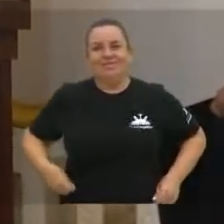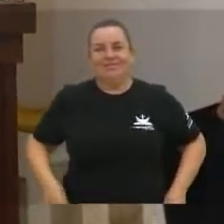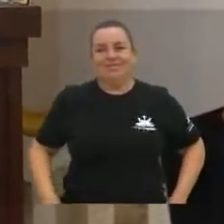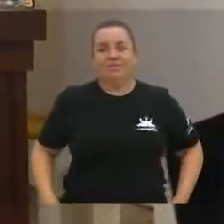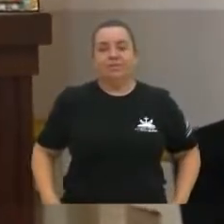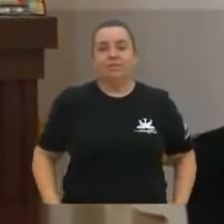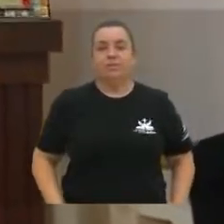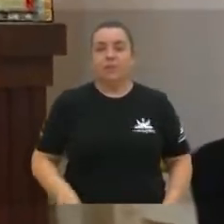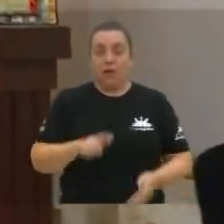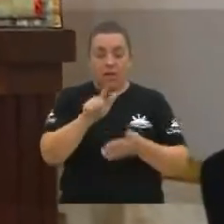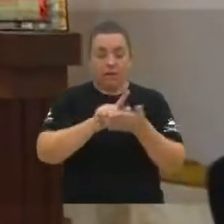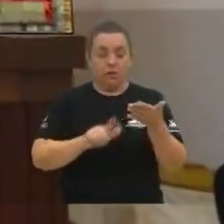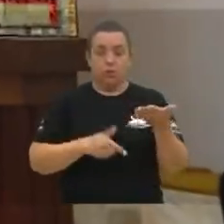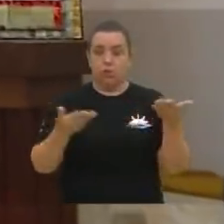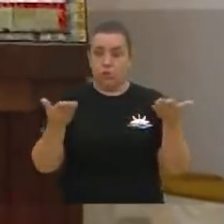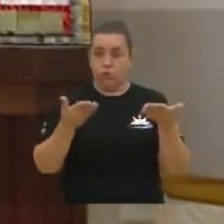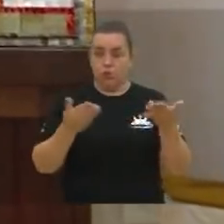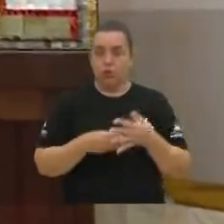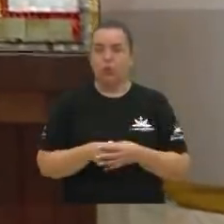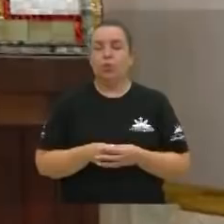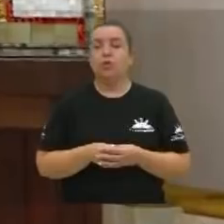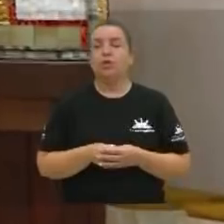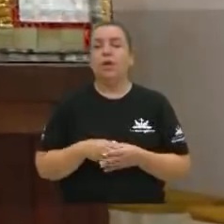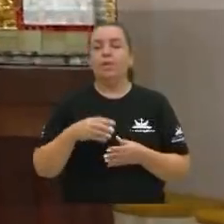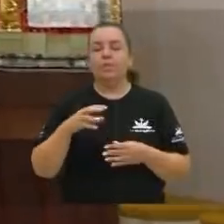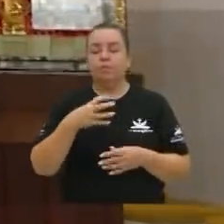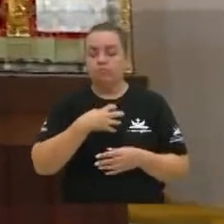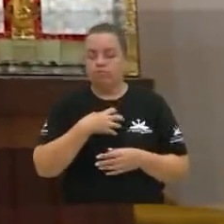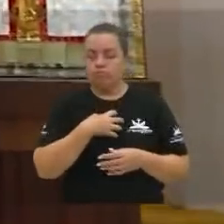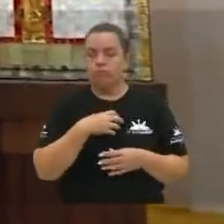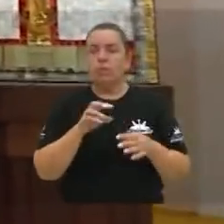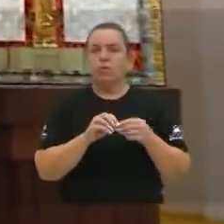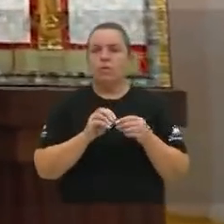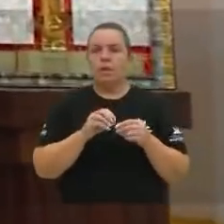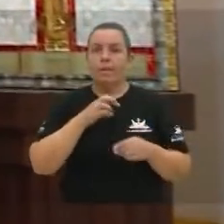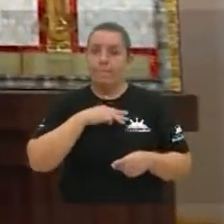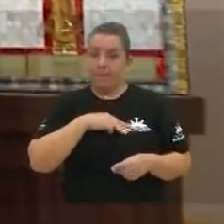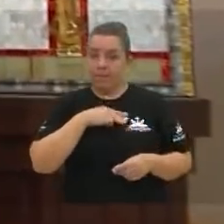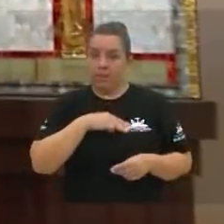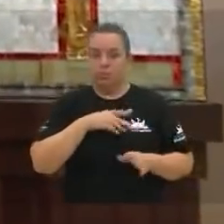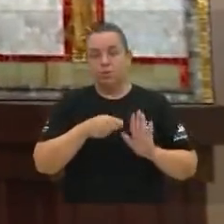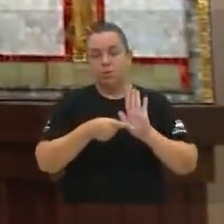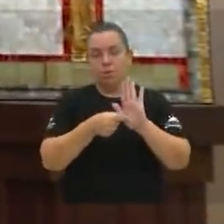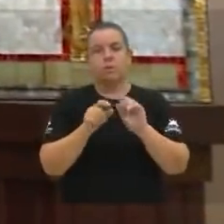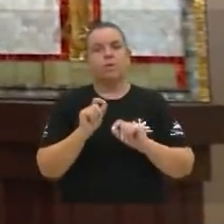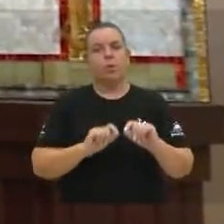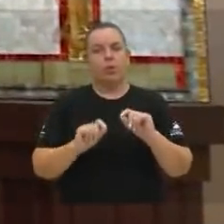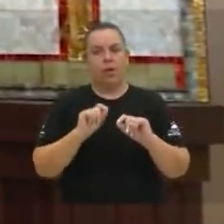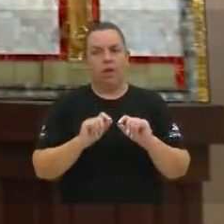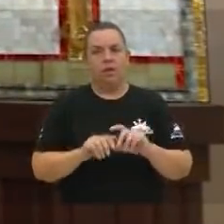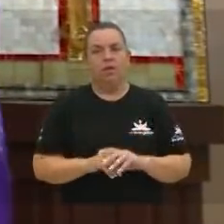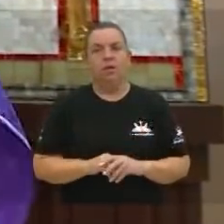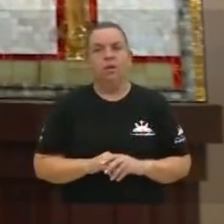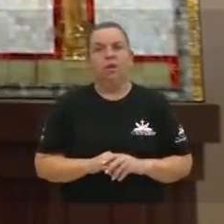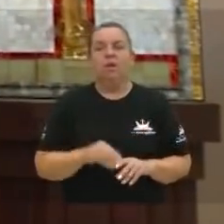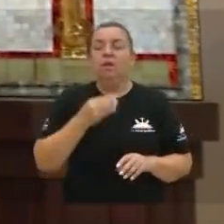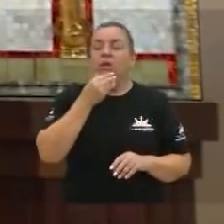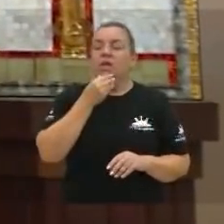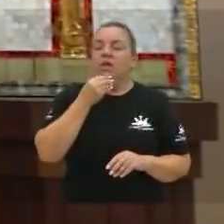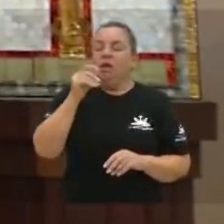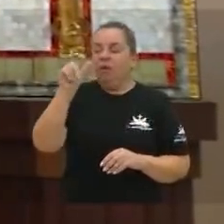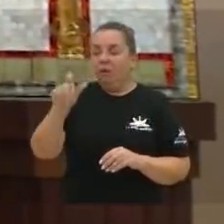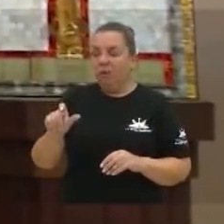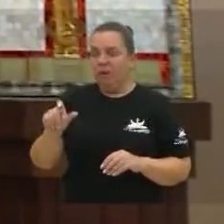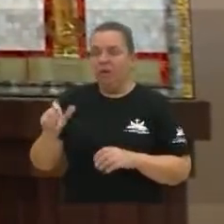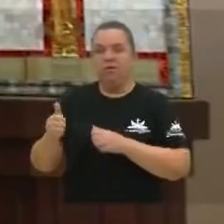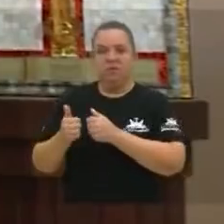e a liturgia de hoje nos coloca Segundo Mateus é um homem que se